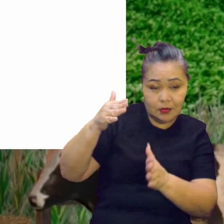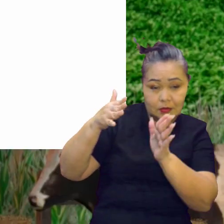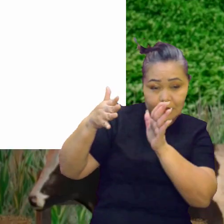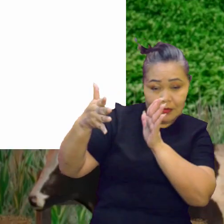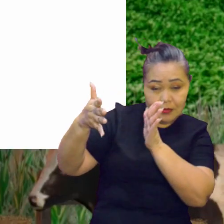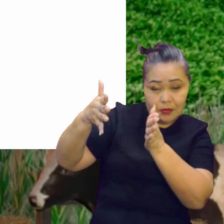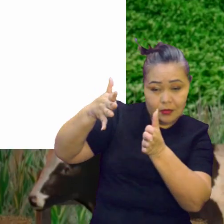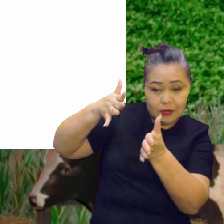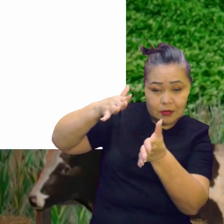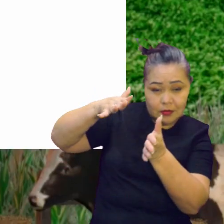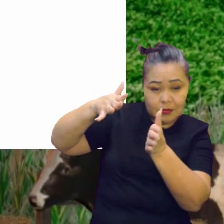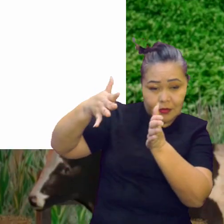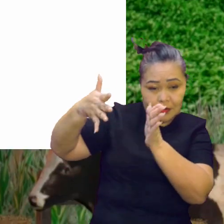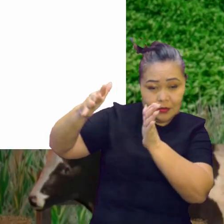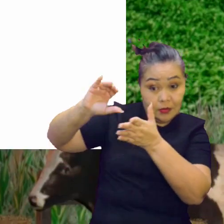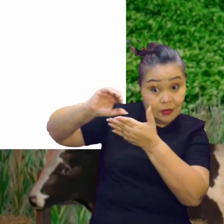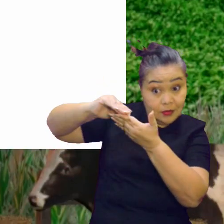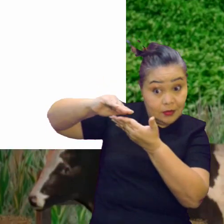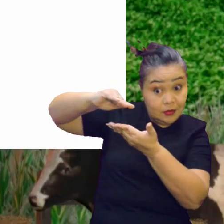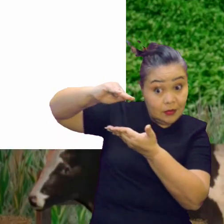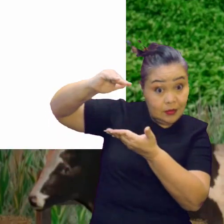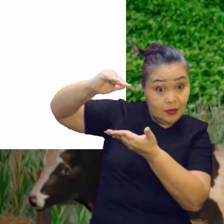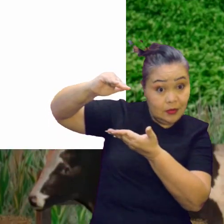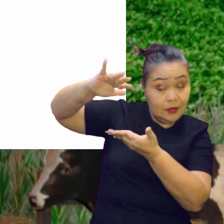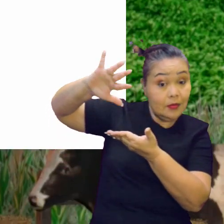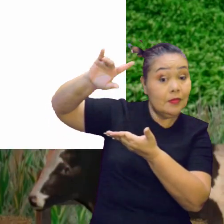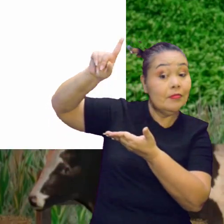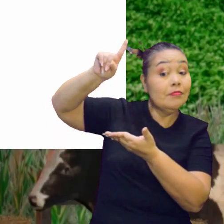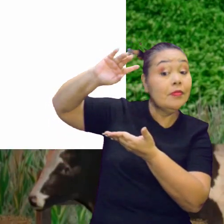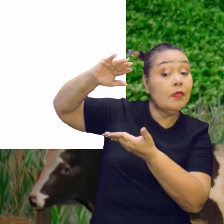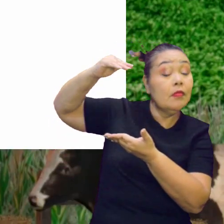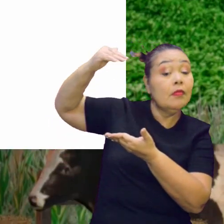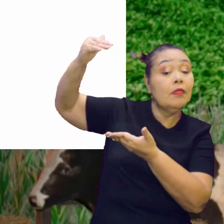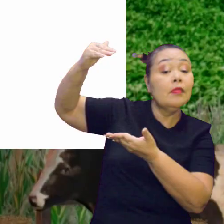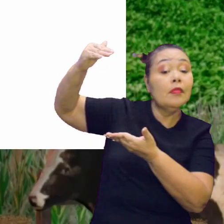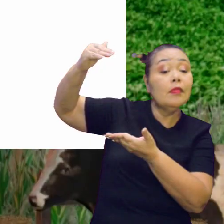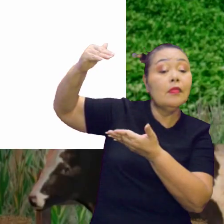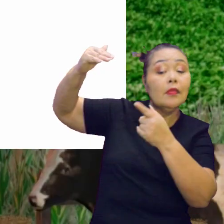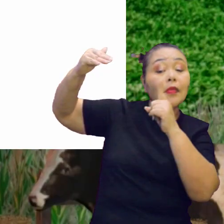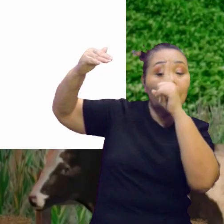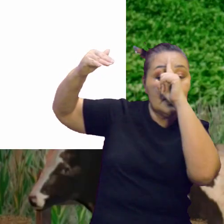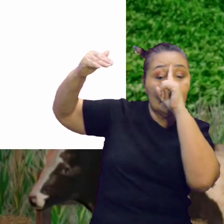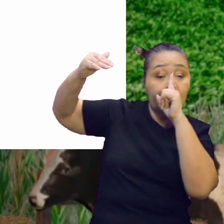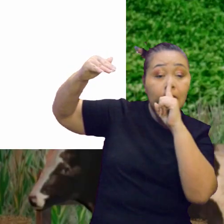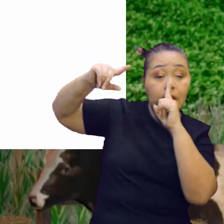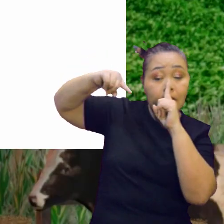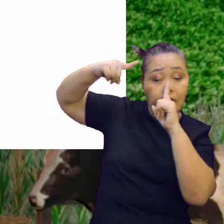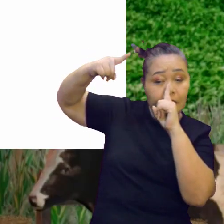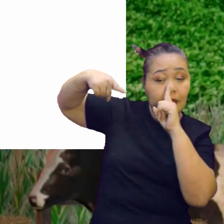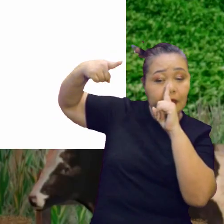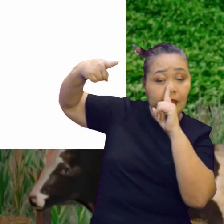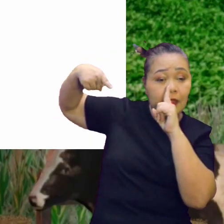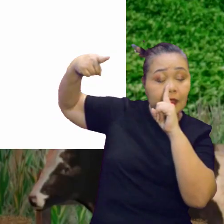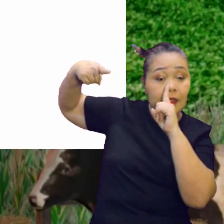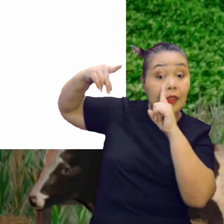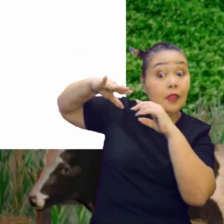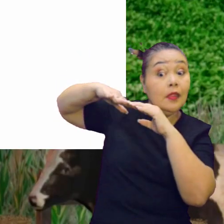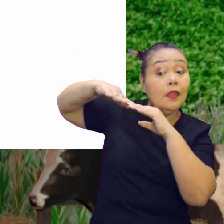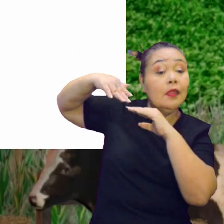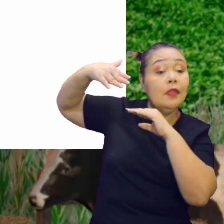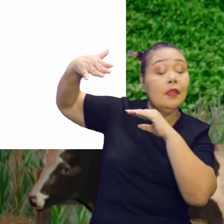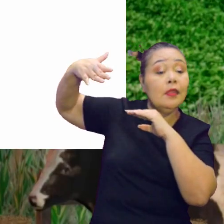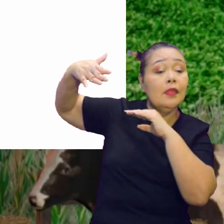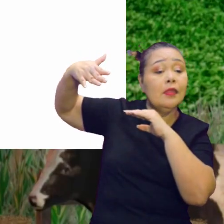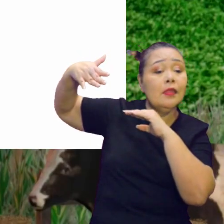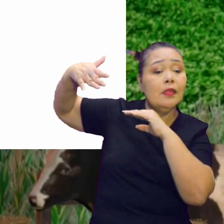essa camada. Agora aqui sim, eu fiz irregular porque é uma camada que sofre